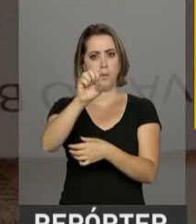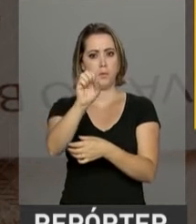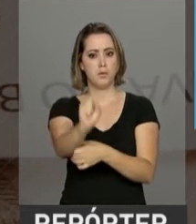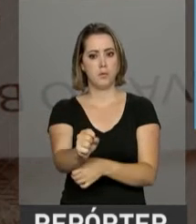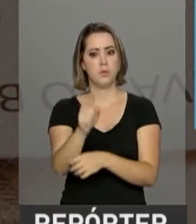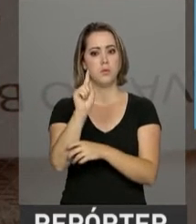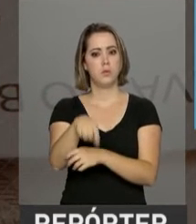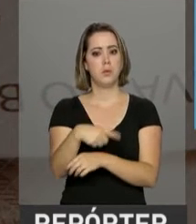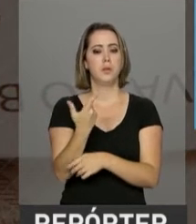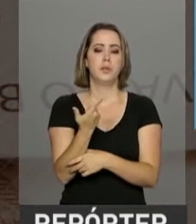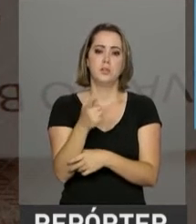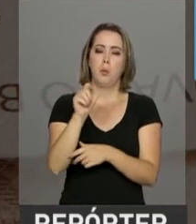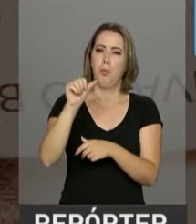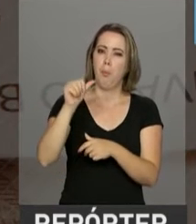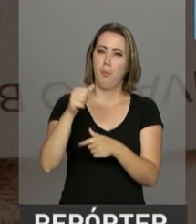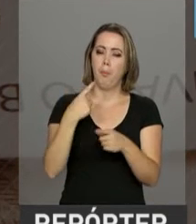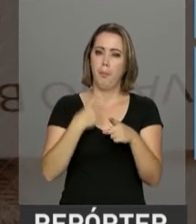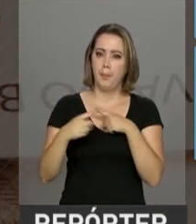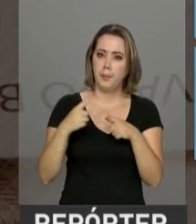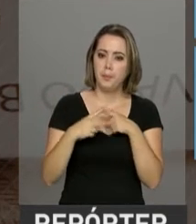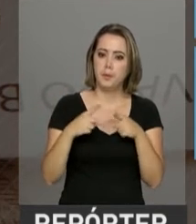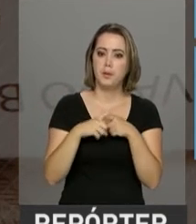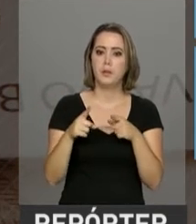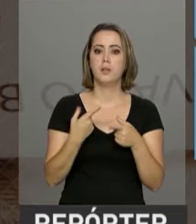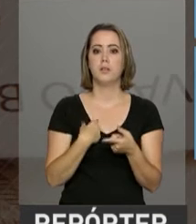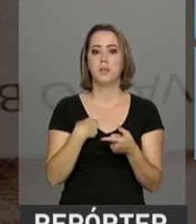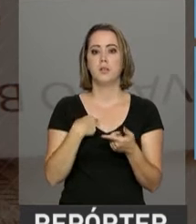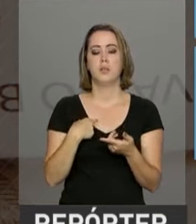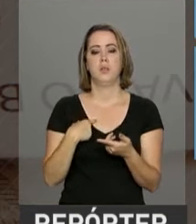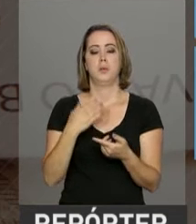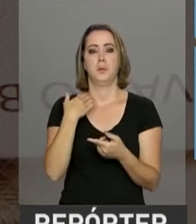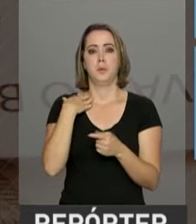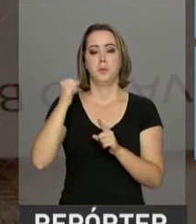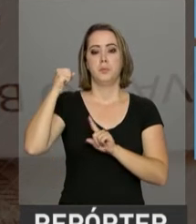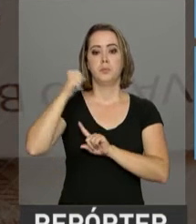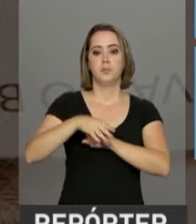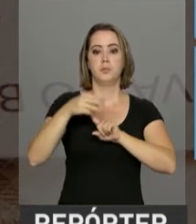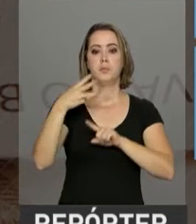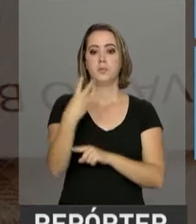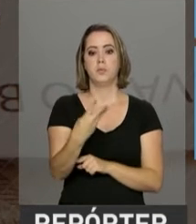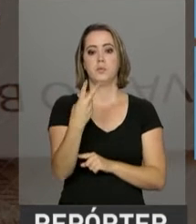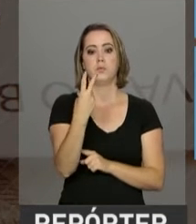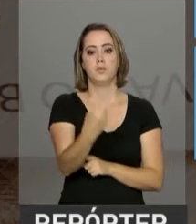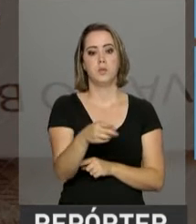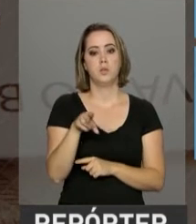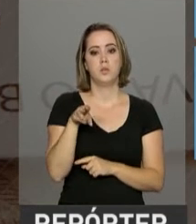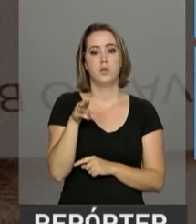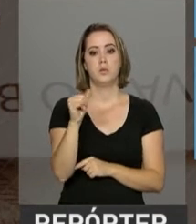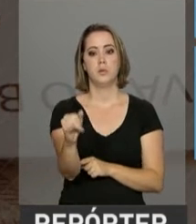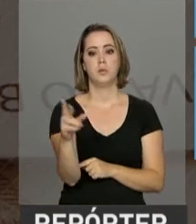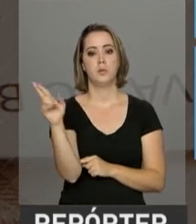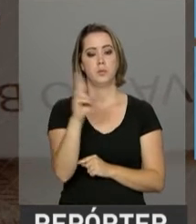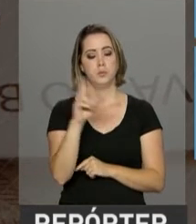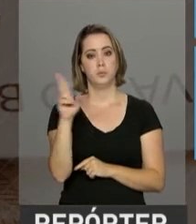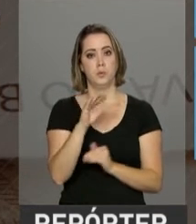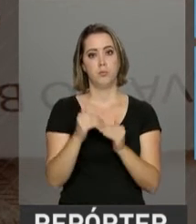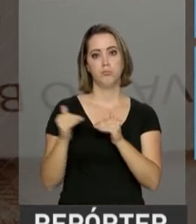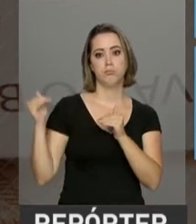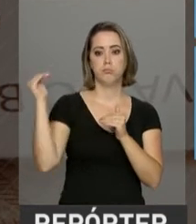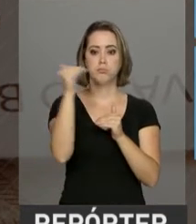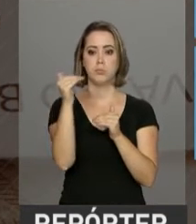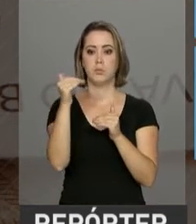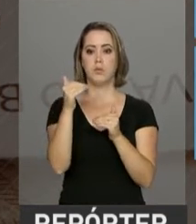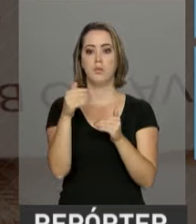contas do governo enquanto o tesouro nacional eo banco central arrecadaram 32 bilhões de reais a mais do que